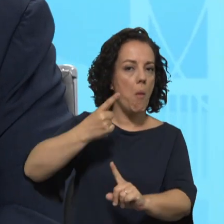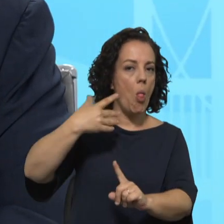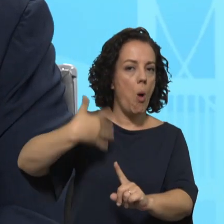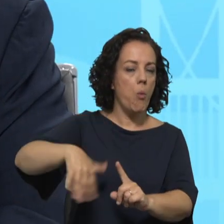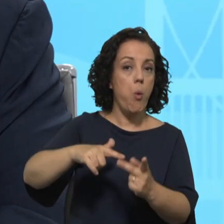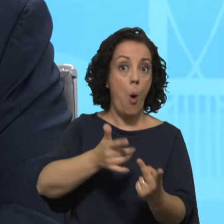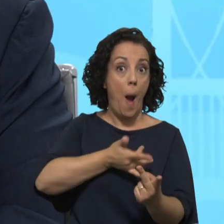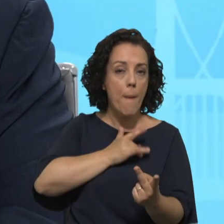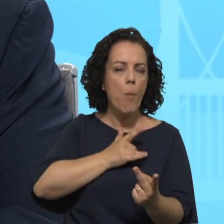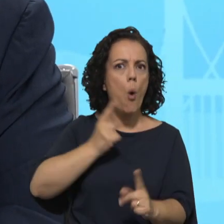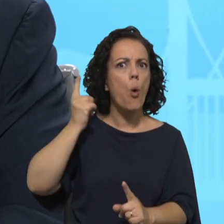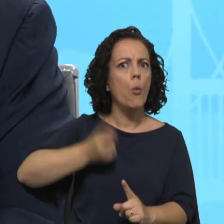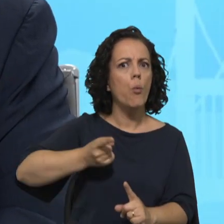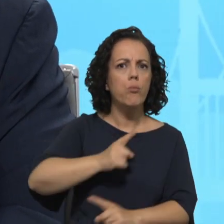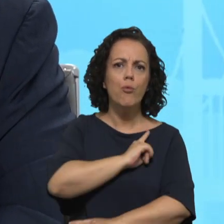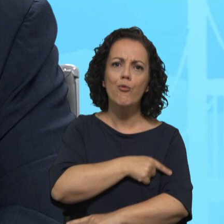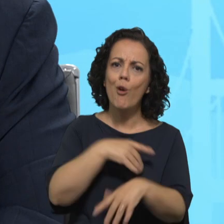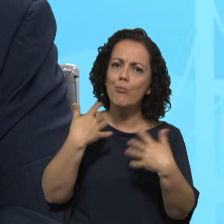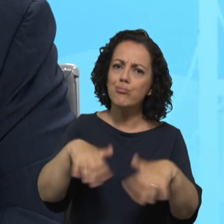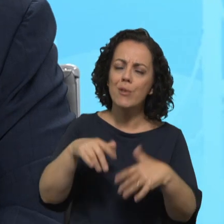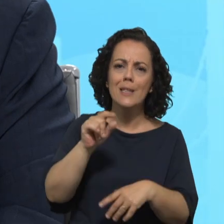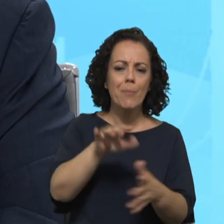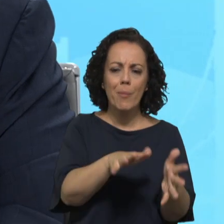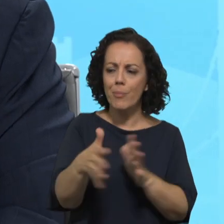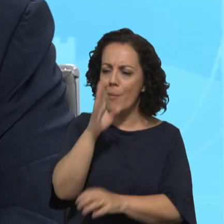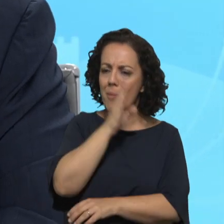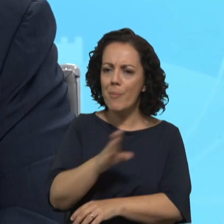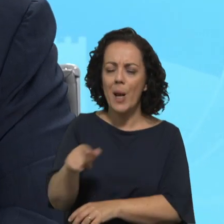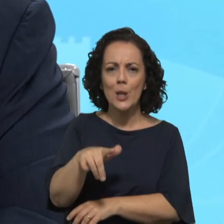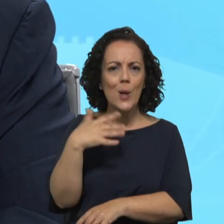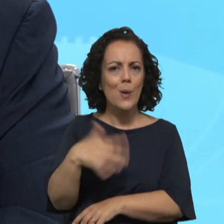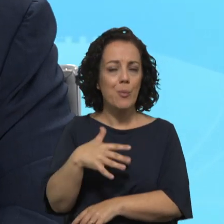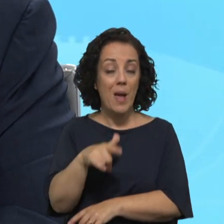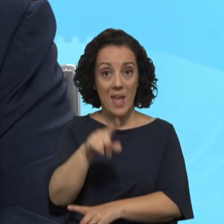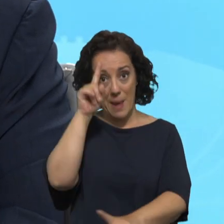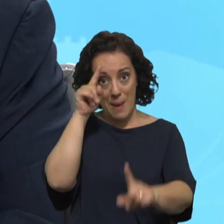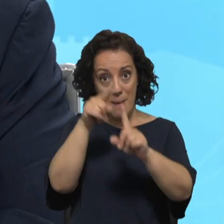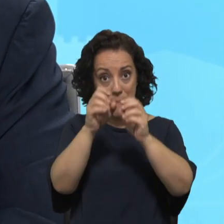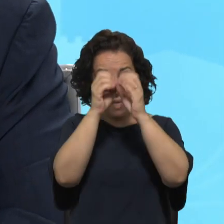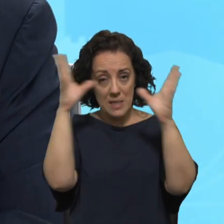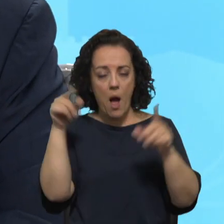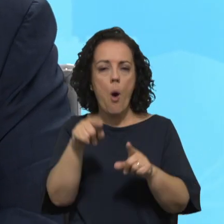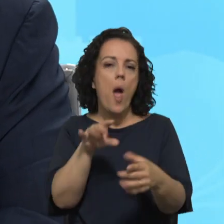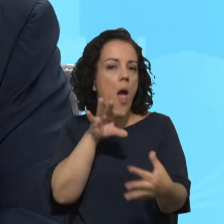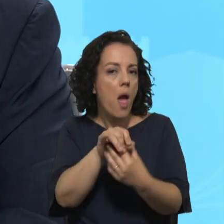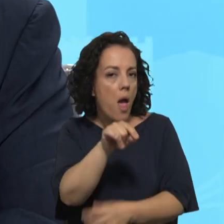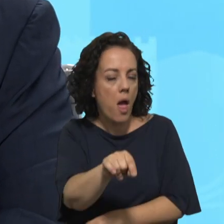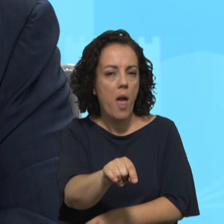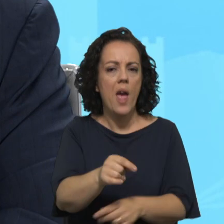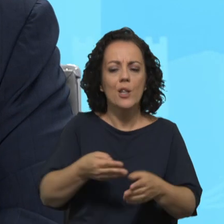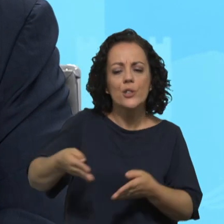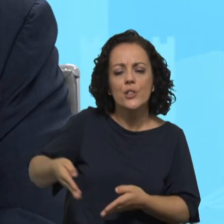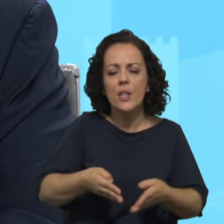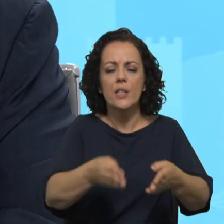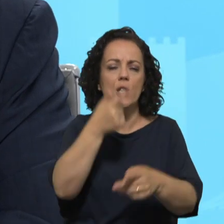e o modo como ele se pode concretizar. Porque a missão tem a ver com isto, não tem a ver com estratégias humanas, tem a ver sobretudo